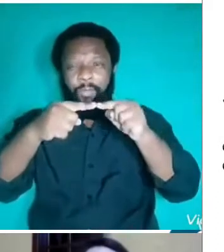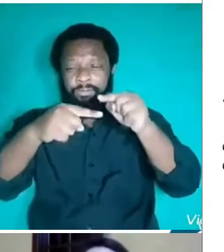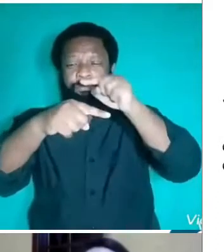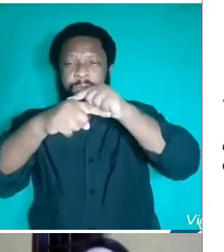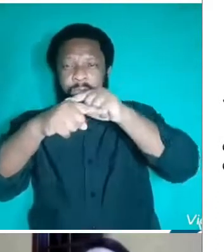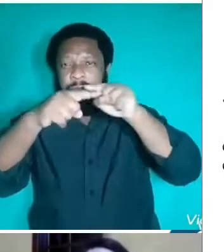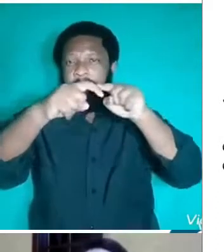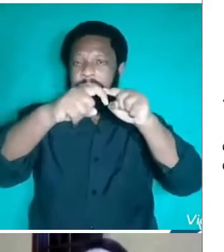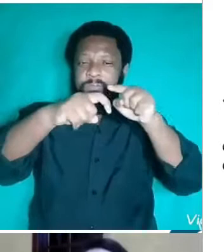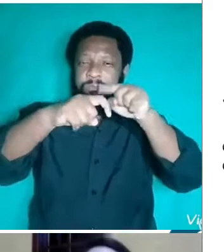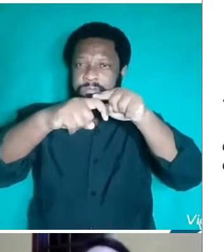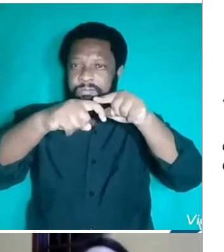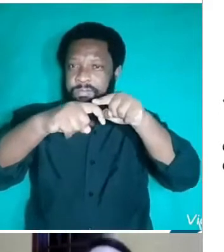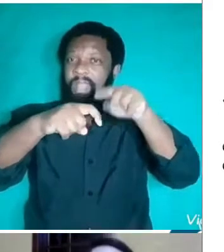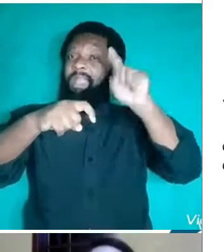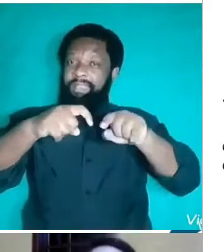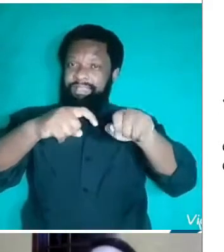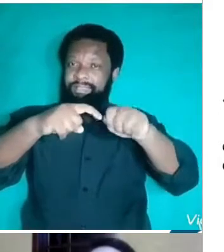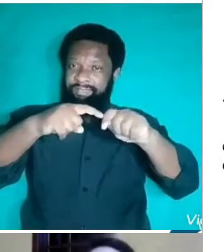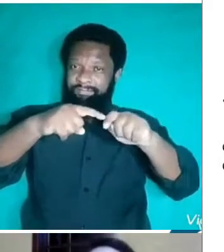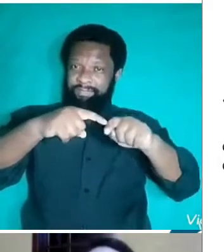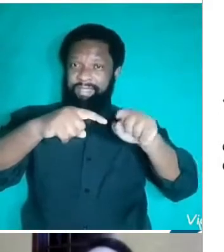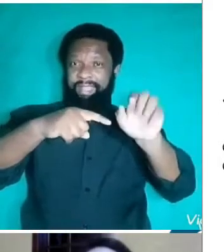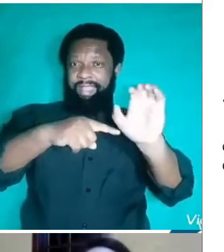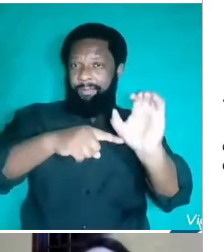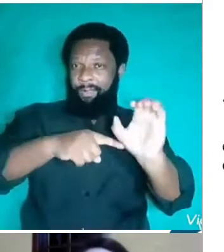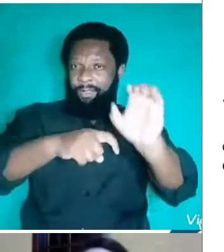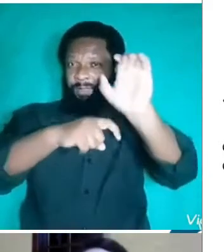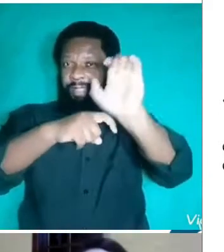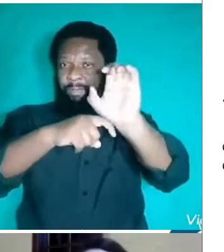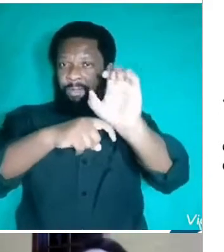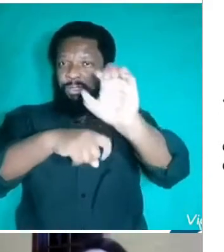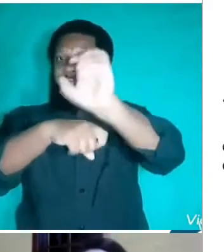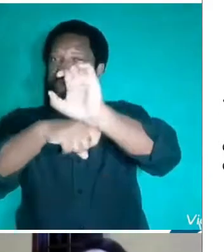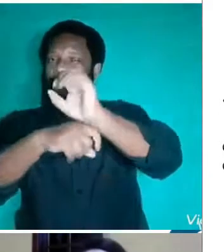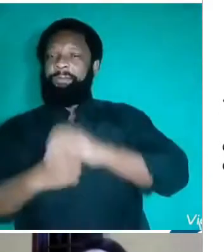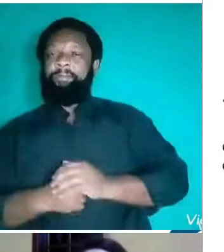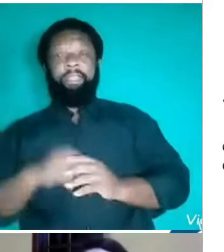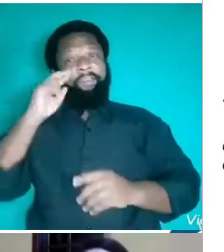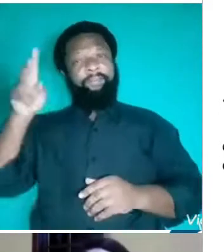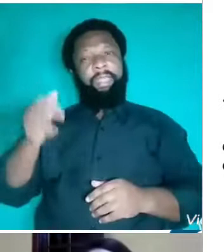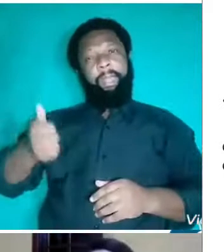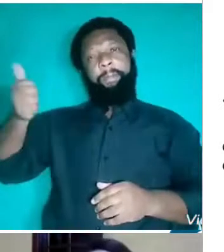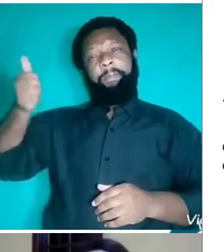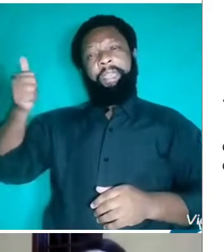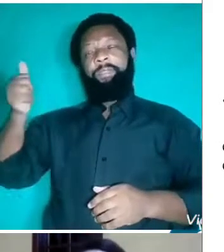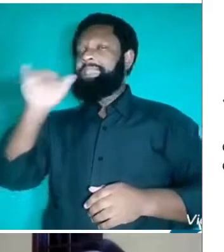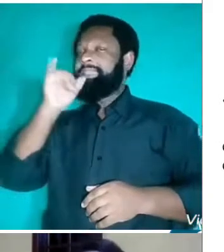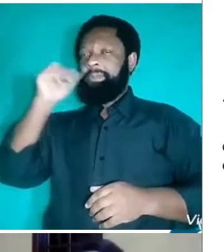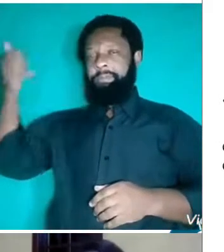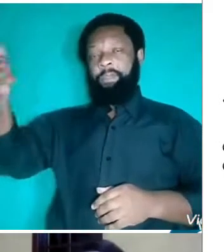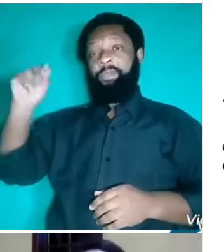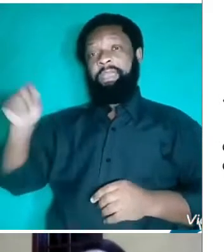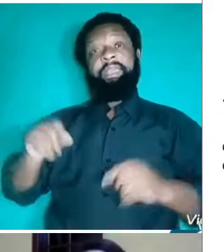e cada inflexão é um carbono. Então, olha só, nesse primeiro aqui, nesse